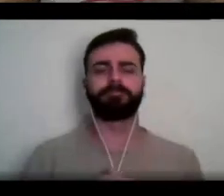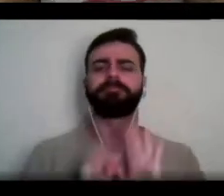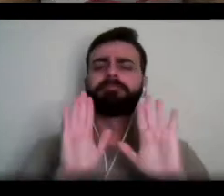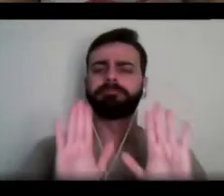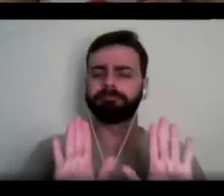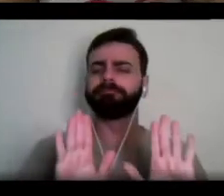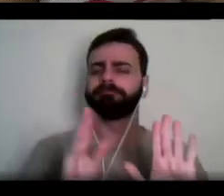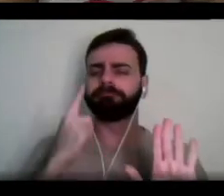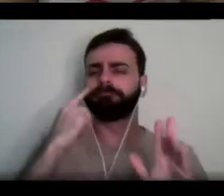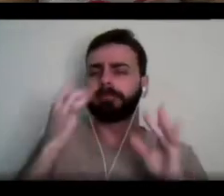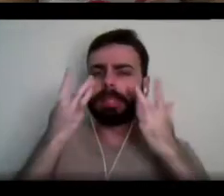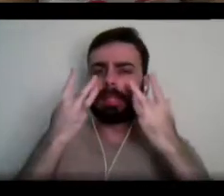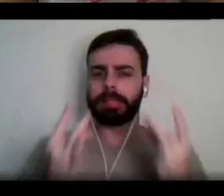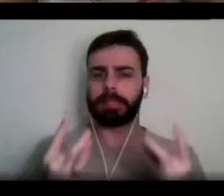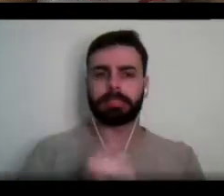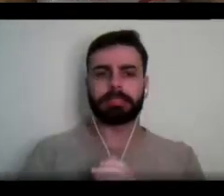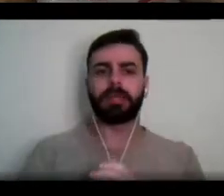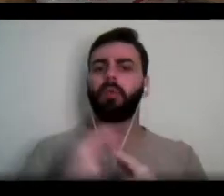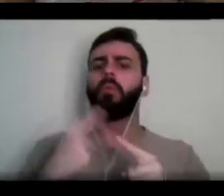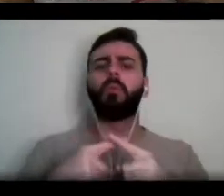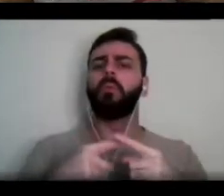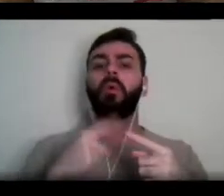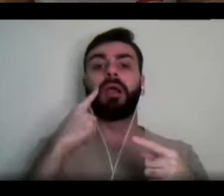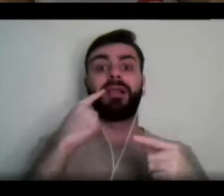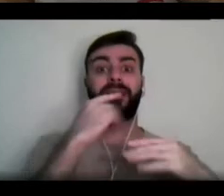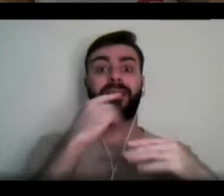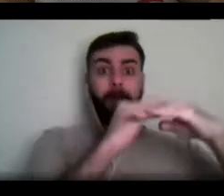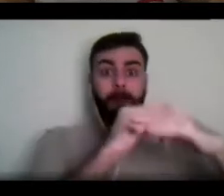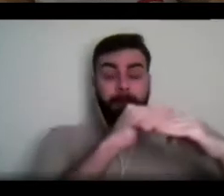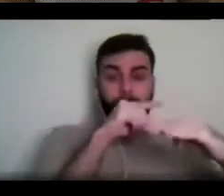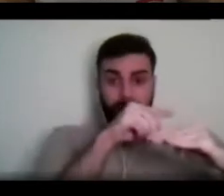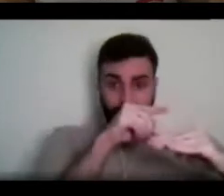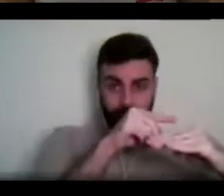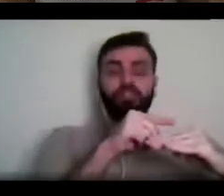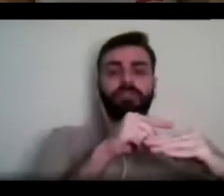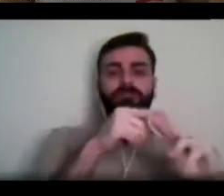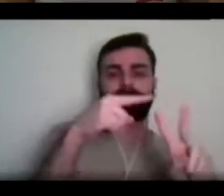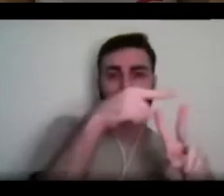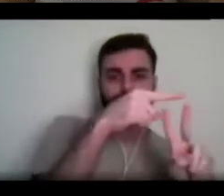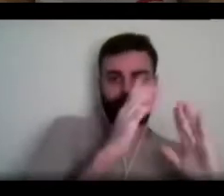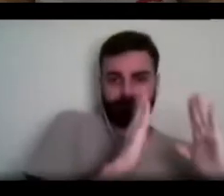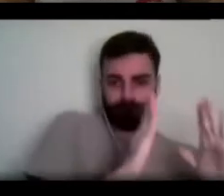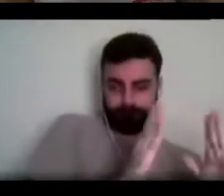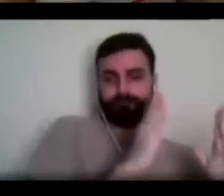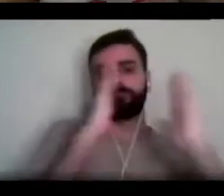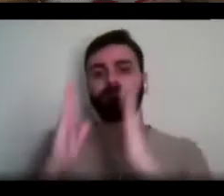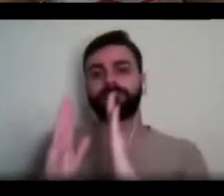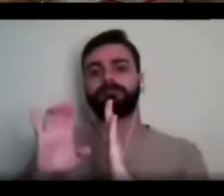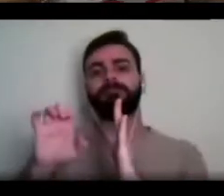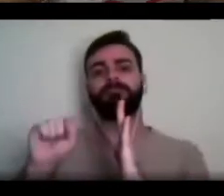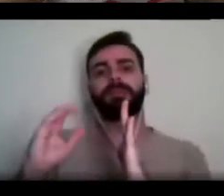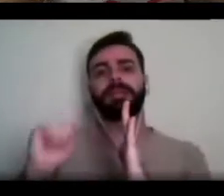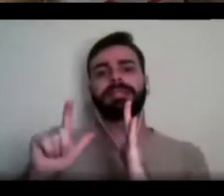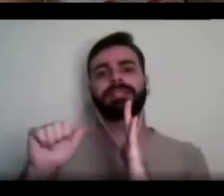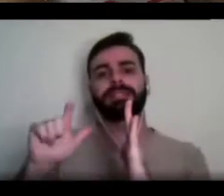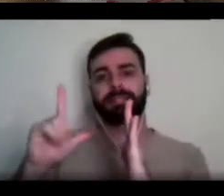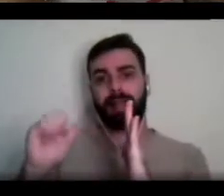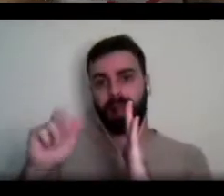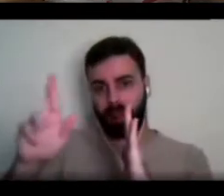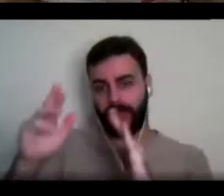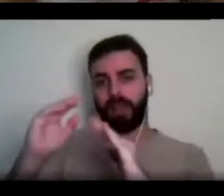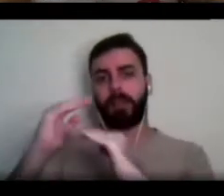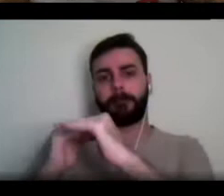É assim que resolve esse exercício. Agora, vamos entender aqui, ó, por que essas duas coisas são diferentes.